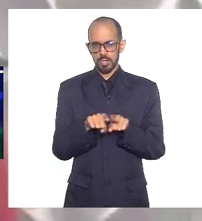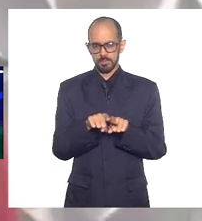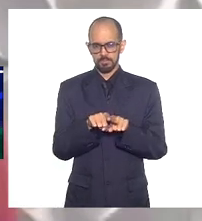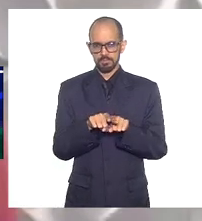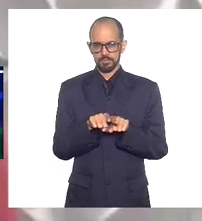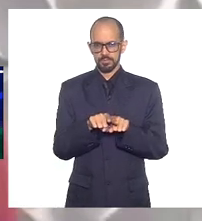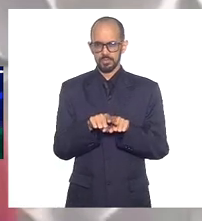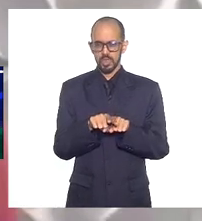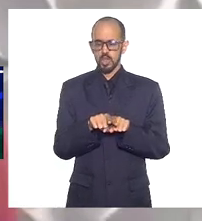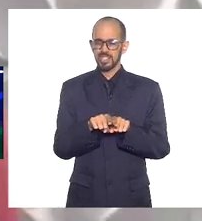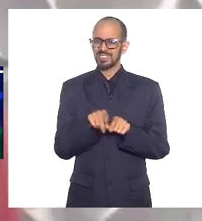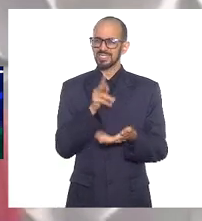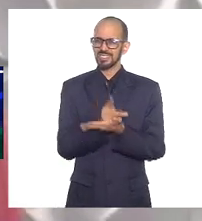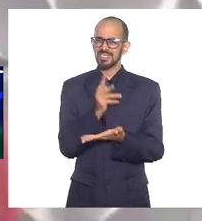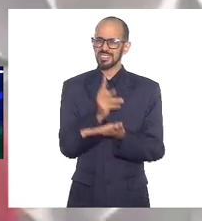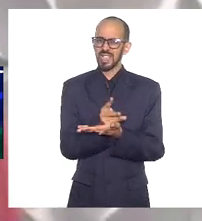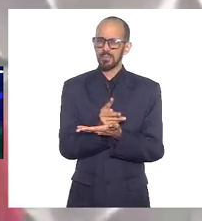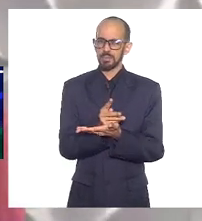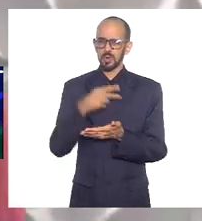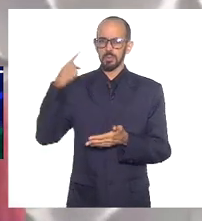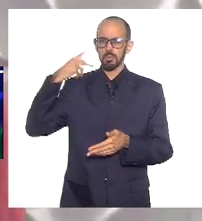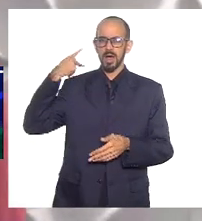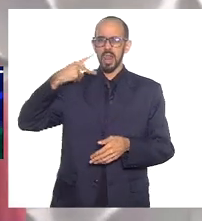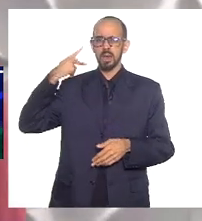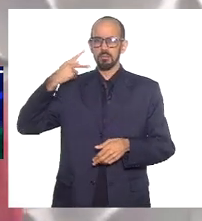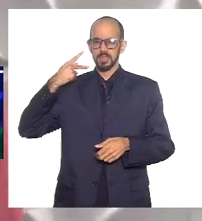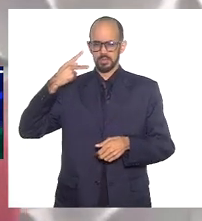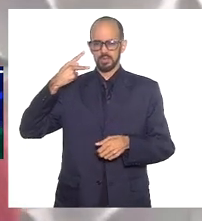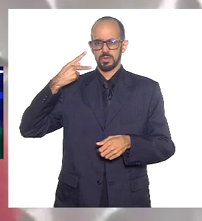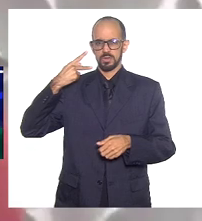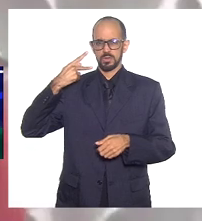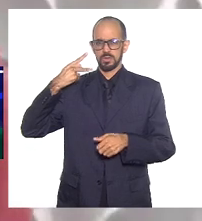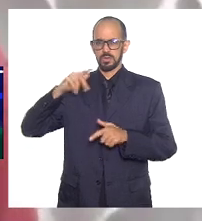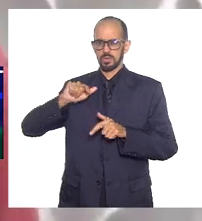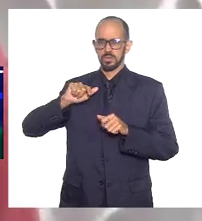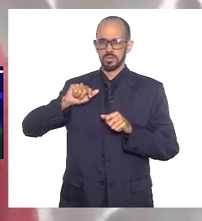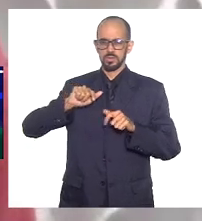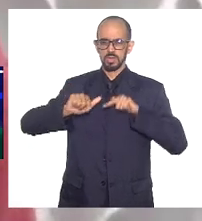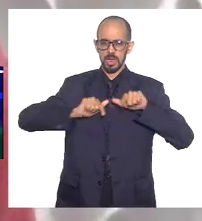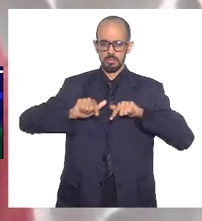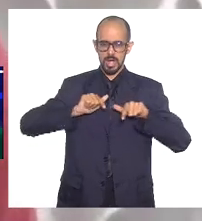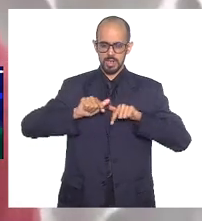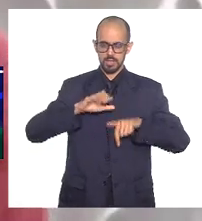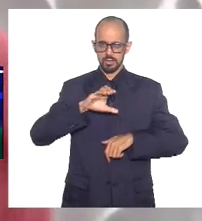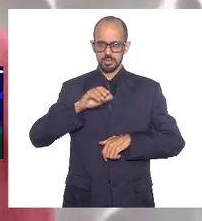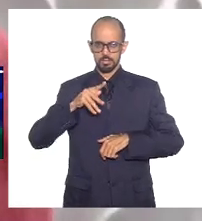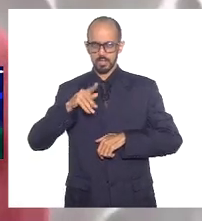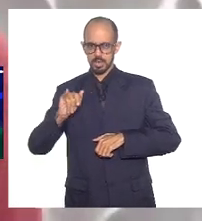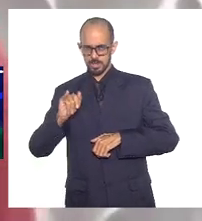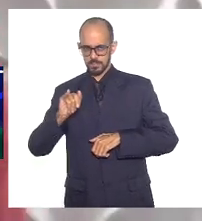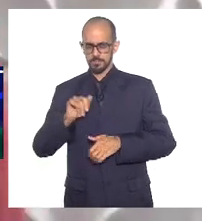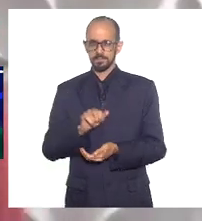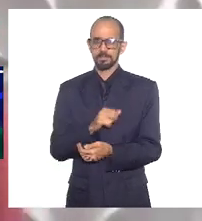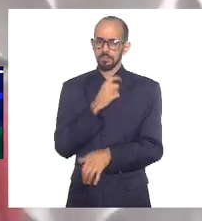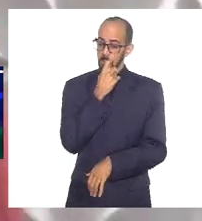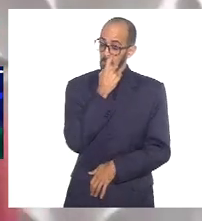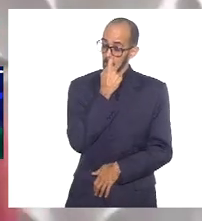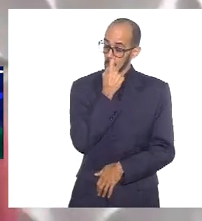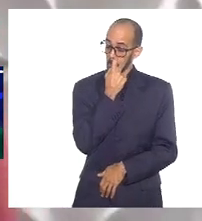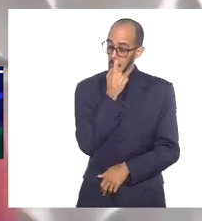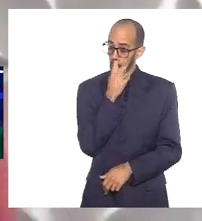vez que o parlamentar atua na comissão na comissão de parlamentares de inquérito